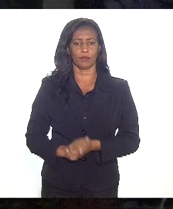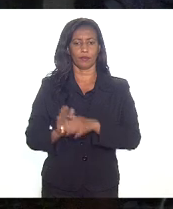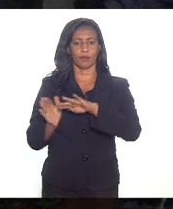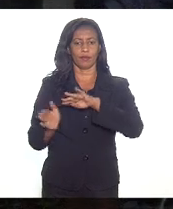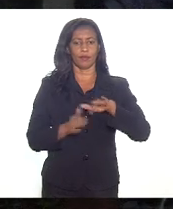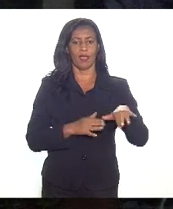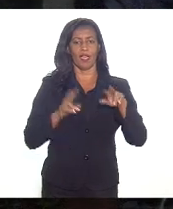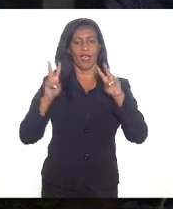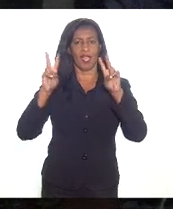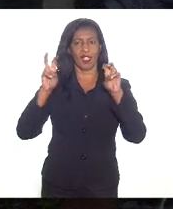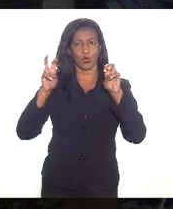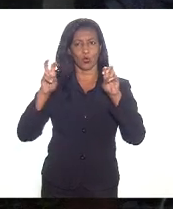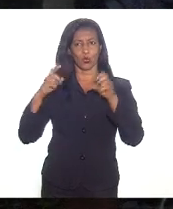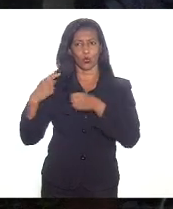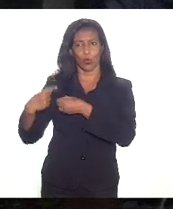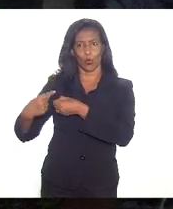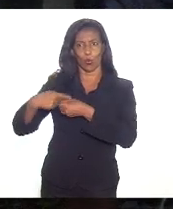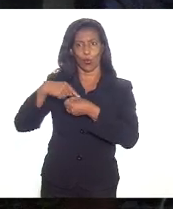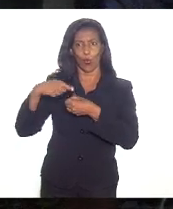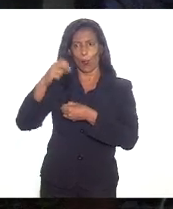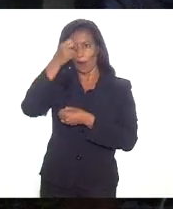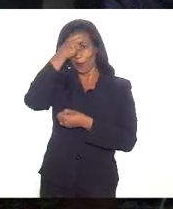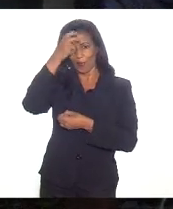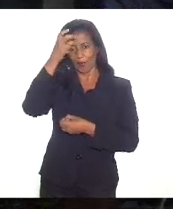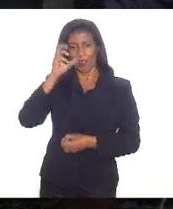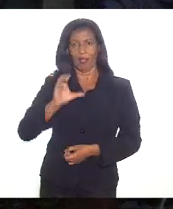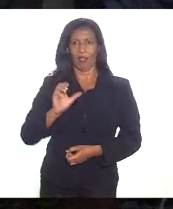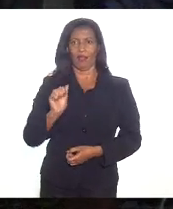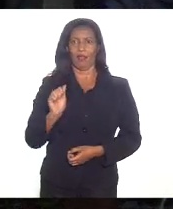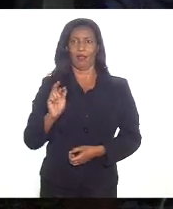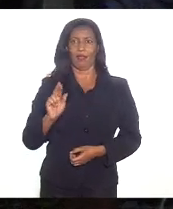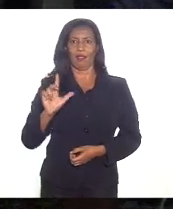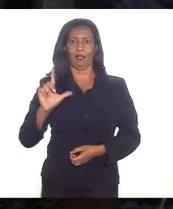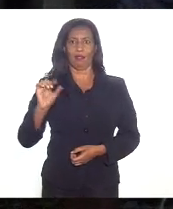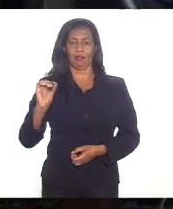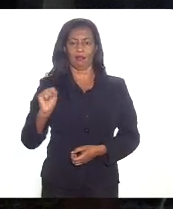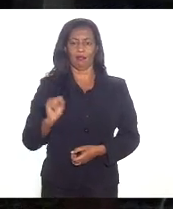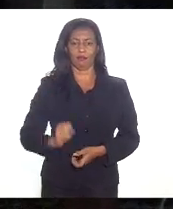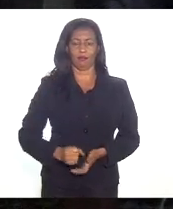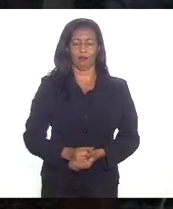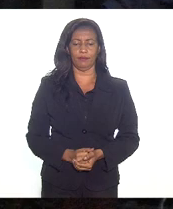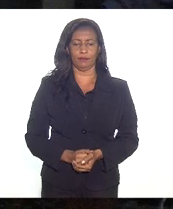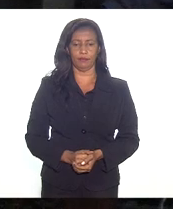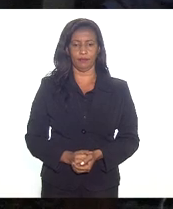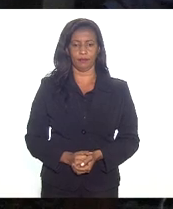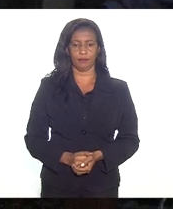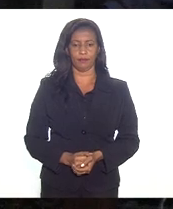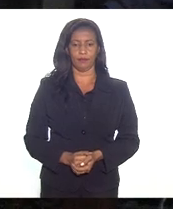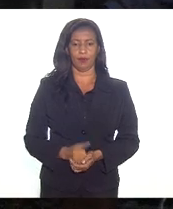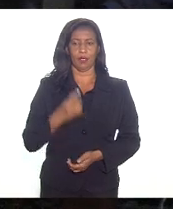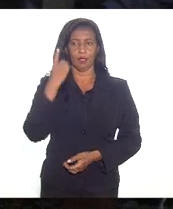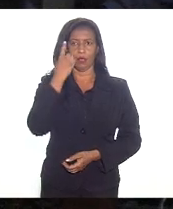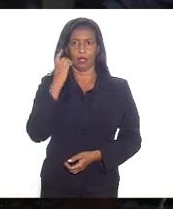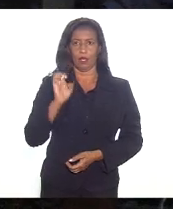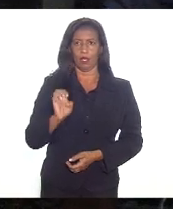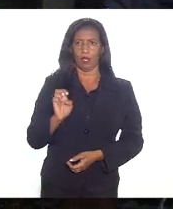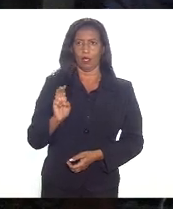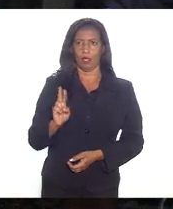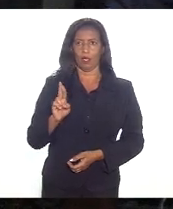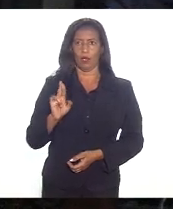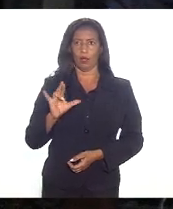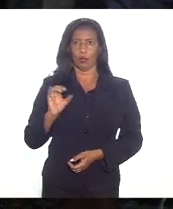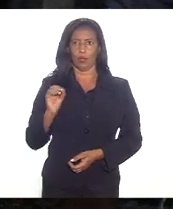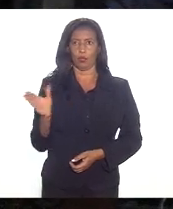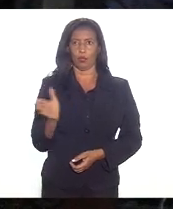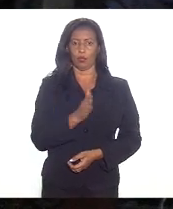Municipais, Carlos Macedo. Deputado Carlos Macedo. Deputado Eurico Júnior.